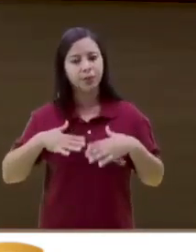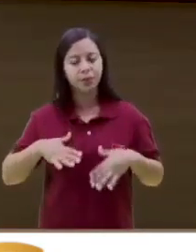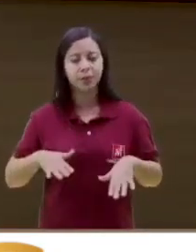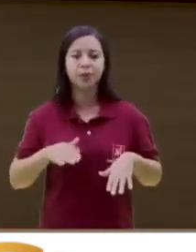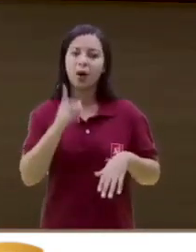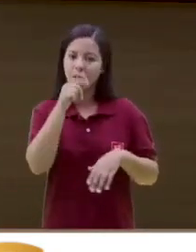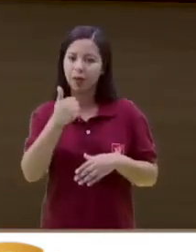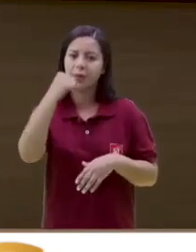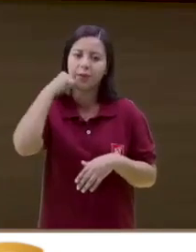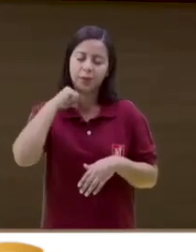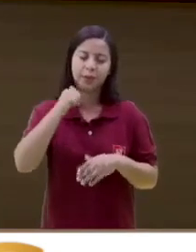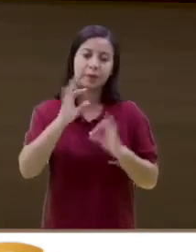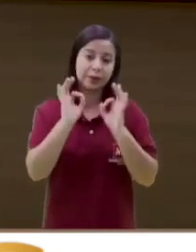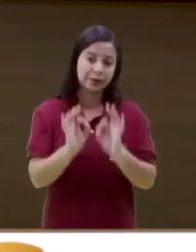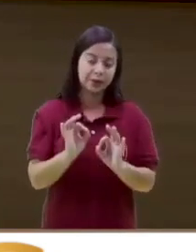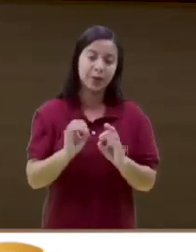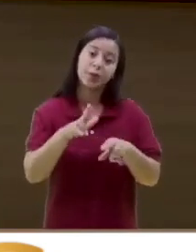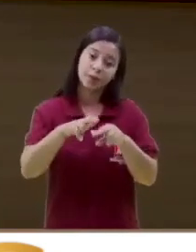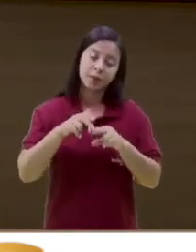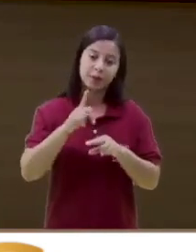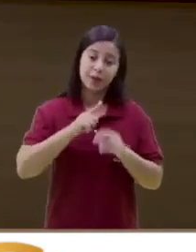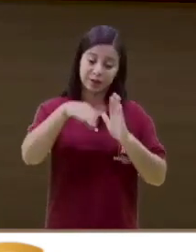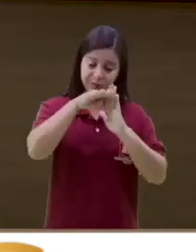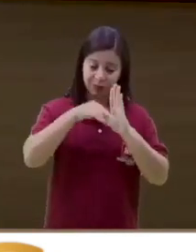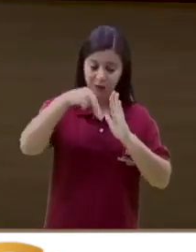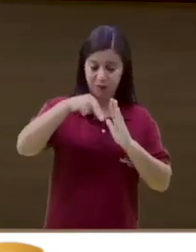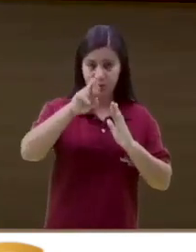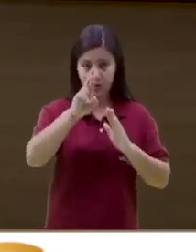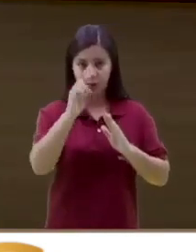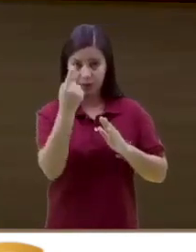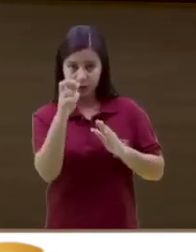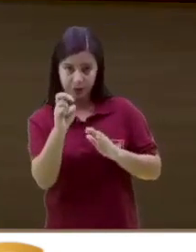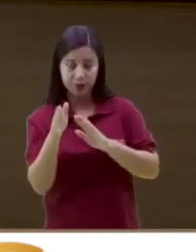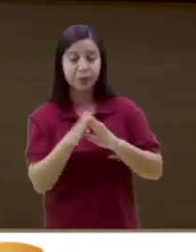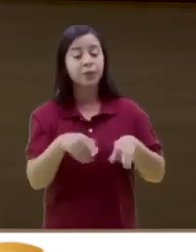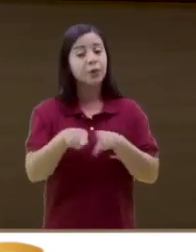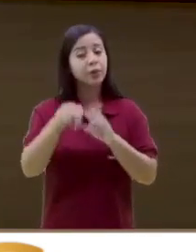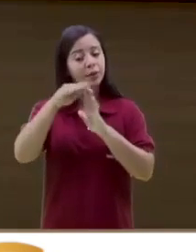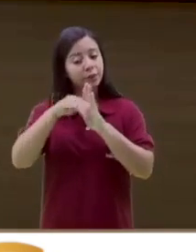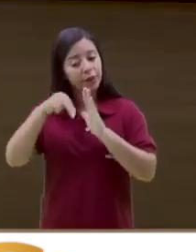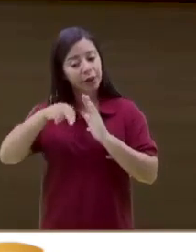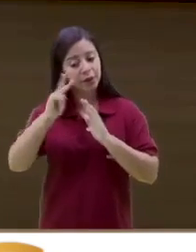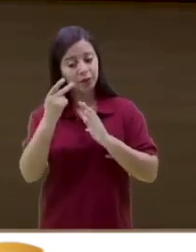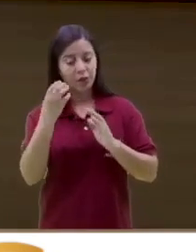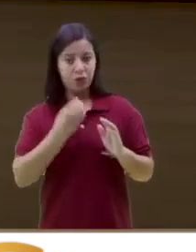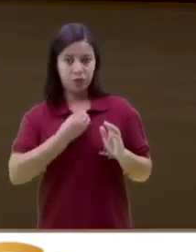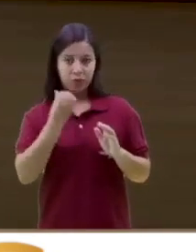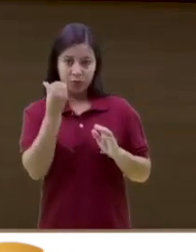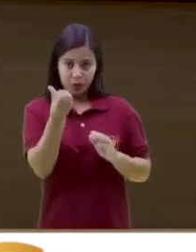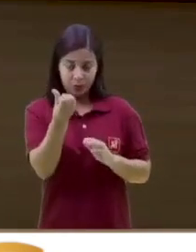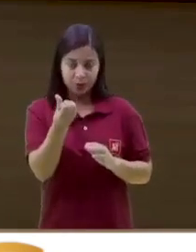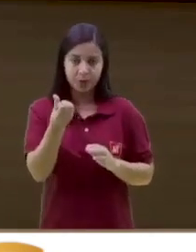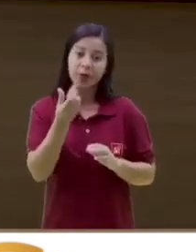recuperar, para ele poder se hidratar. E isso tudo está determinado dentro da NR15. A NHO 06 traz esse